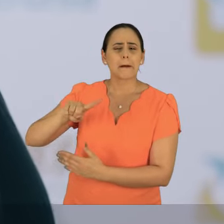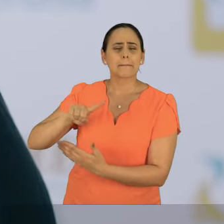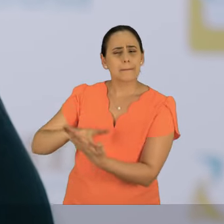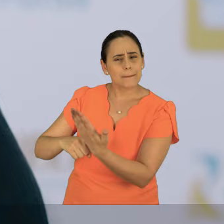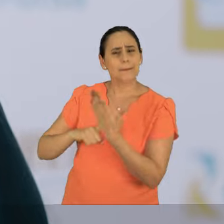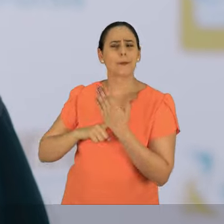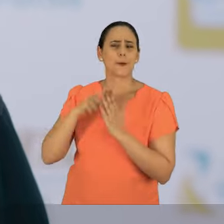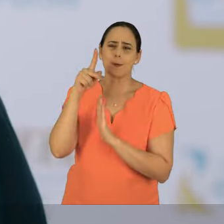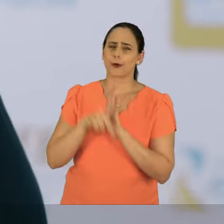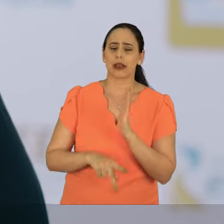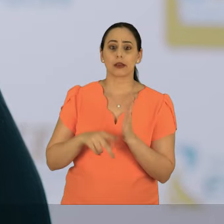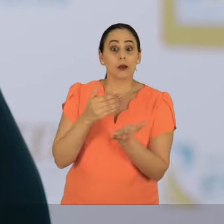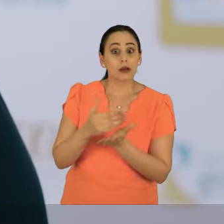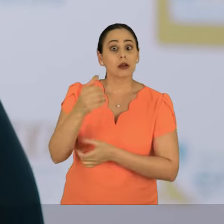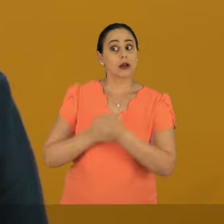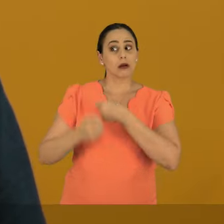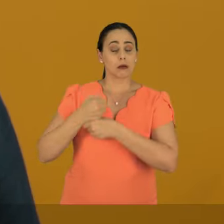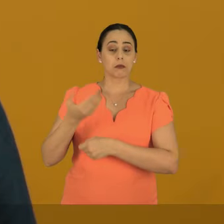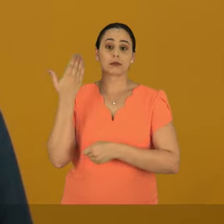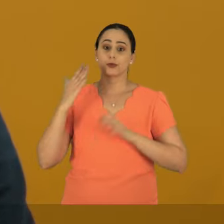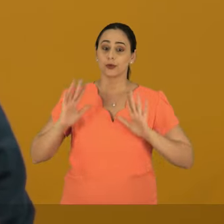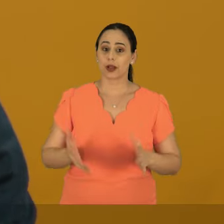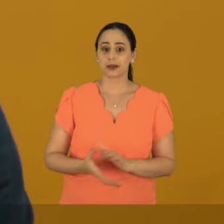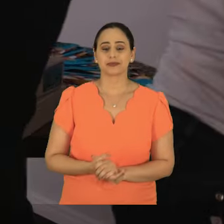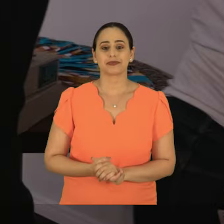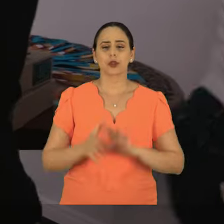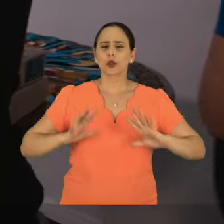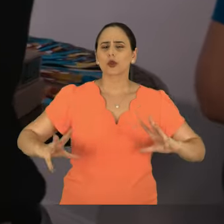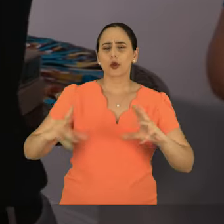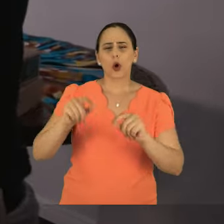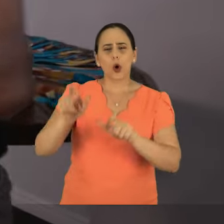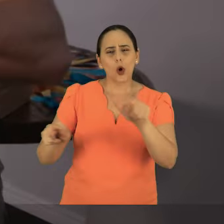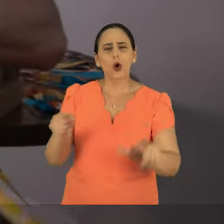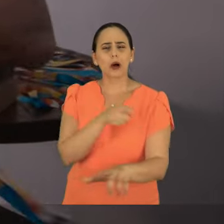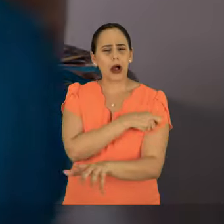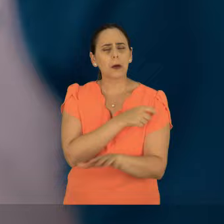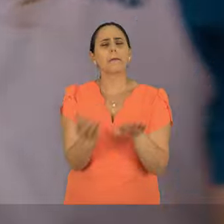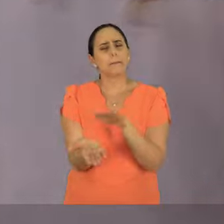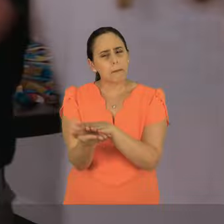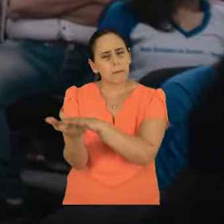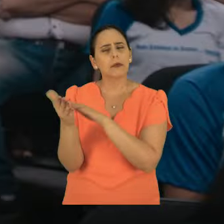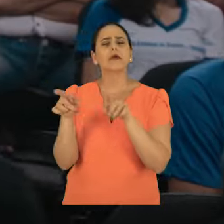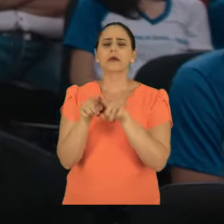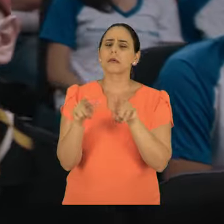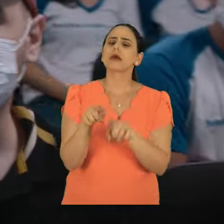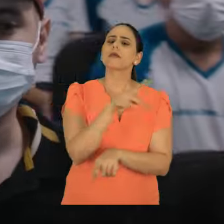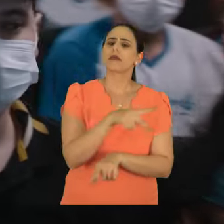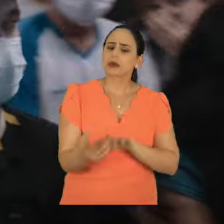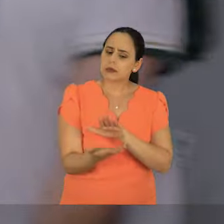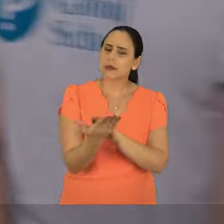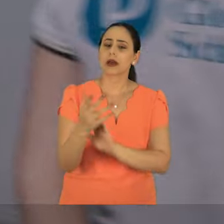bastante esse projeto, tem apoiado desde o ano passado. Parabéns a todos os estudantes do Tocantins, os professores, e